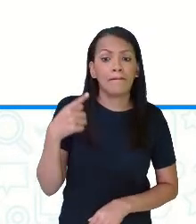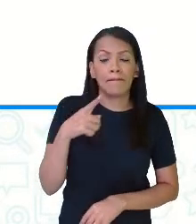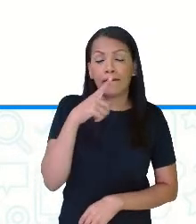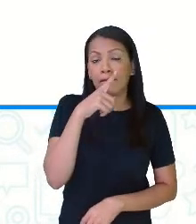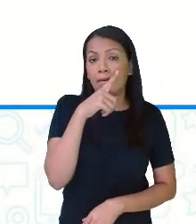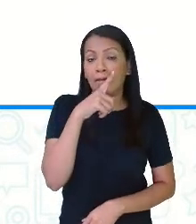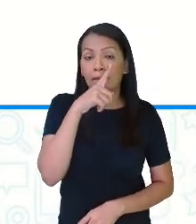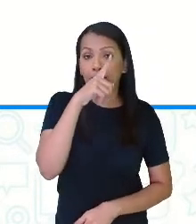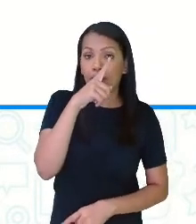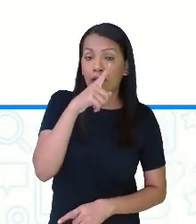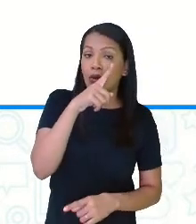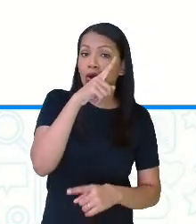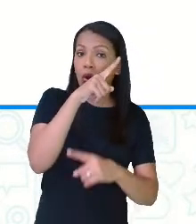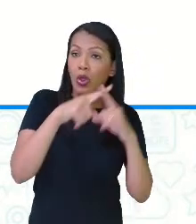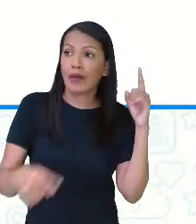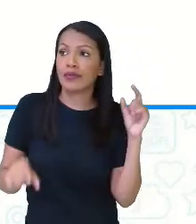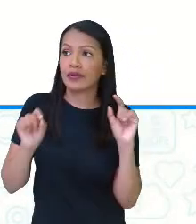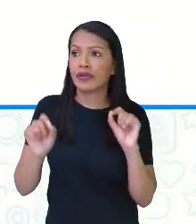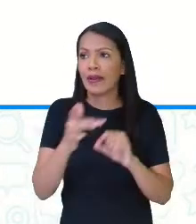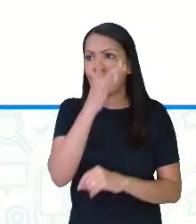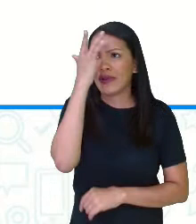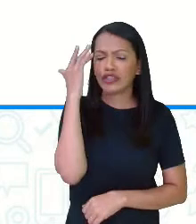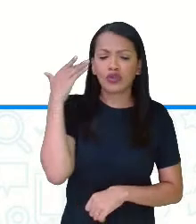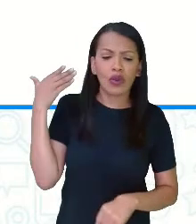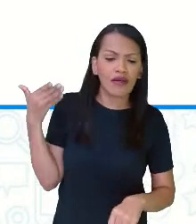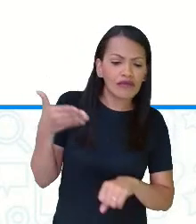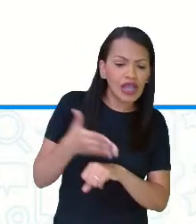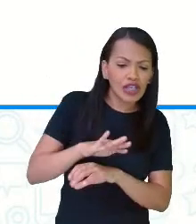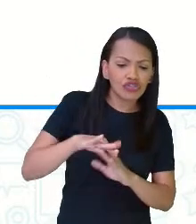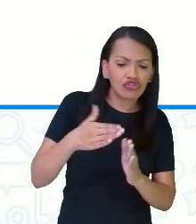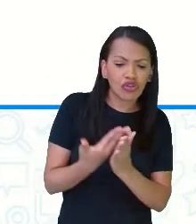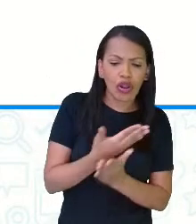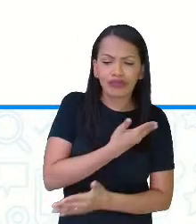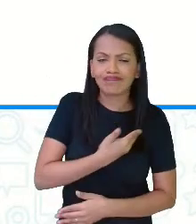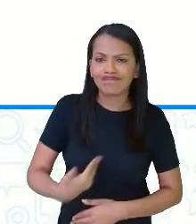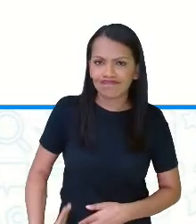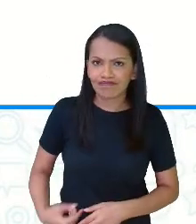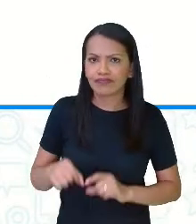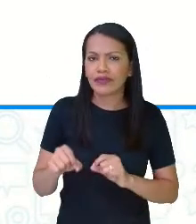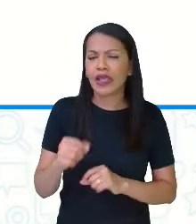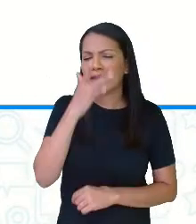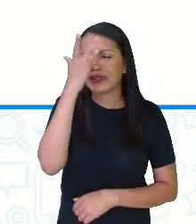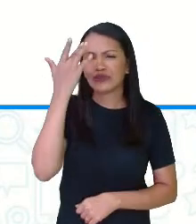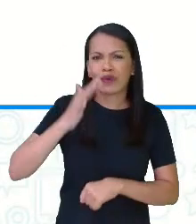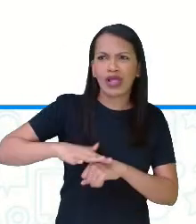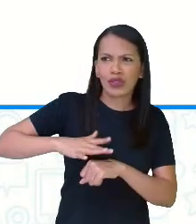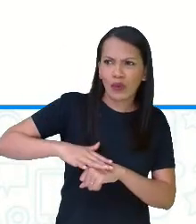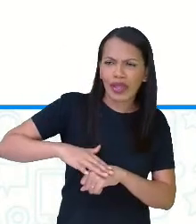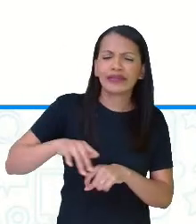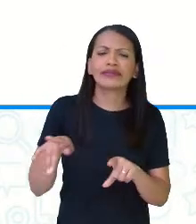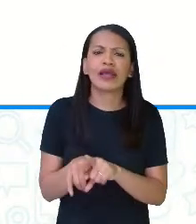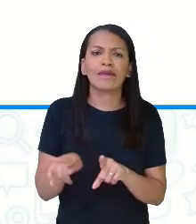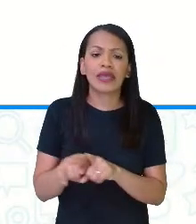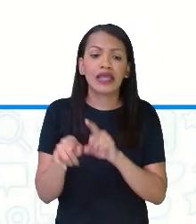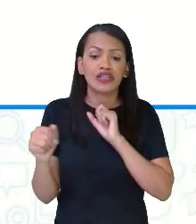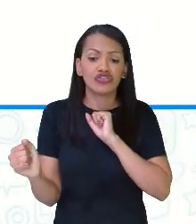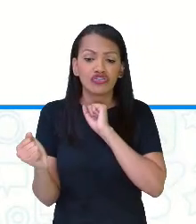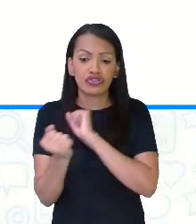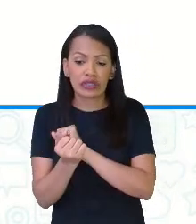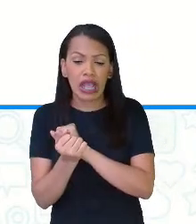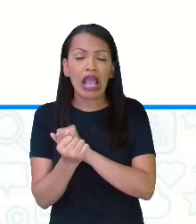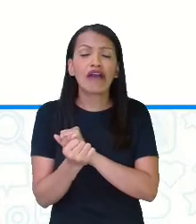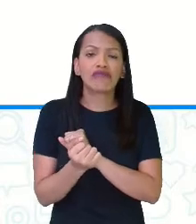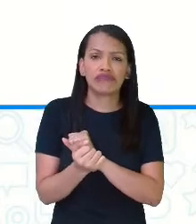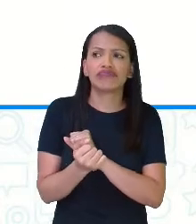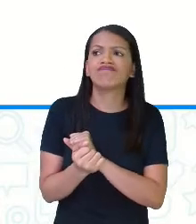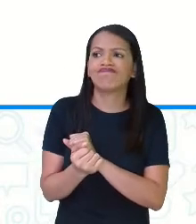padecem de moléstias contagiosas. Segundo, os escravos e os pretos africanos, ainda que sejam livres ou